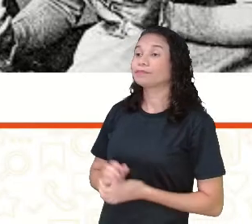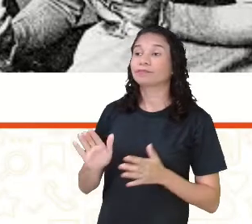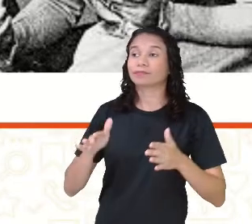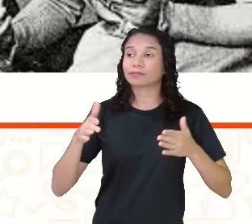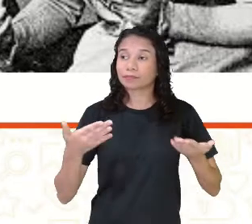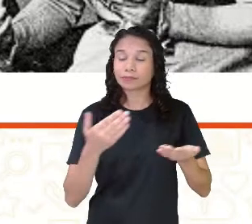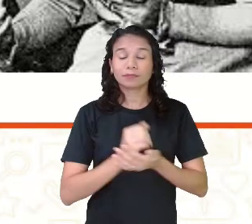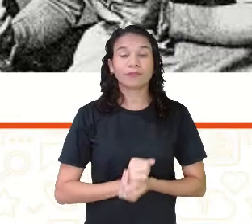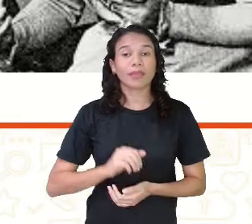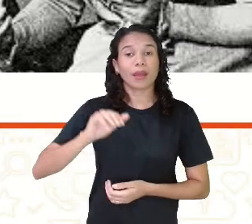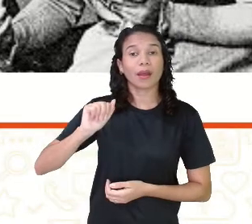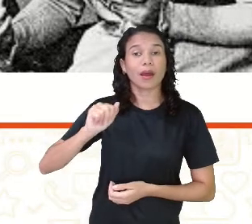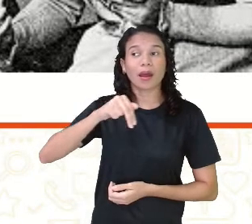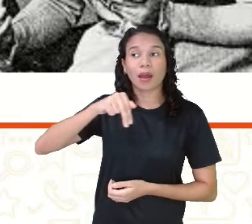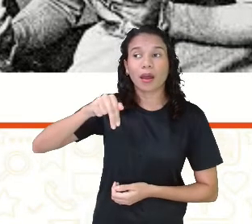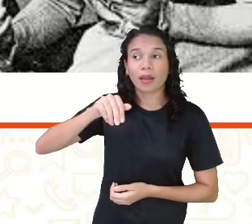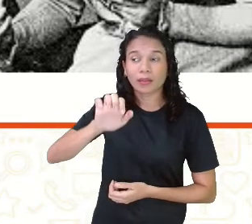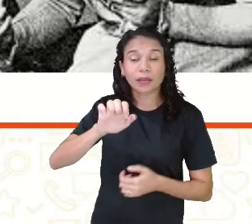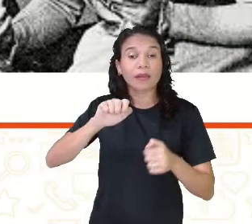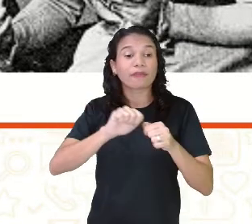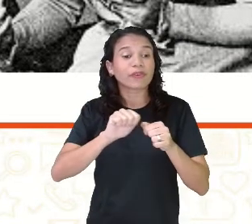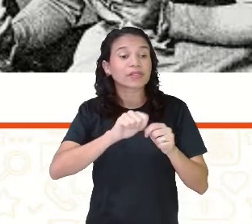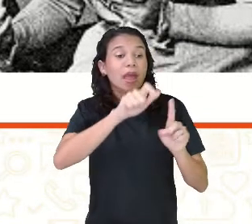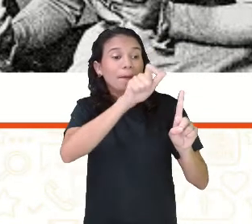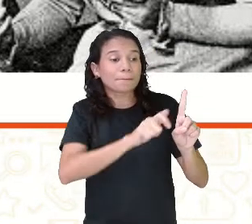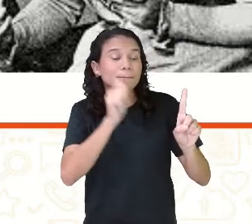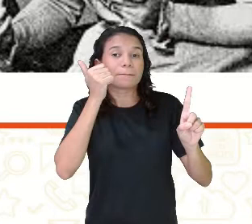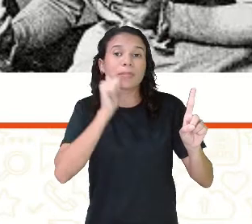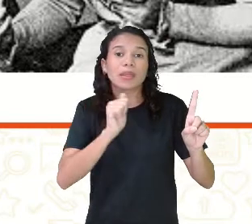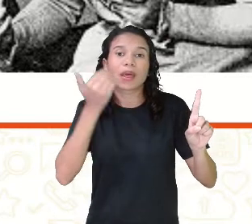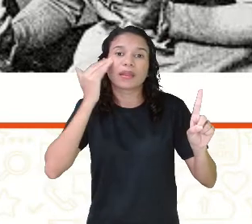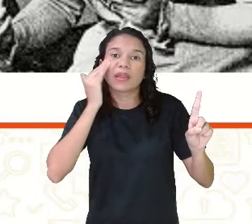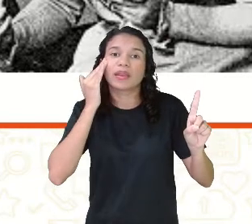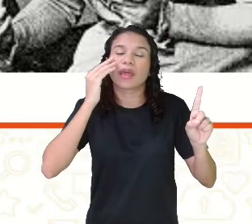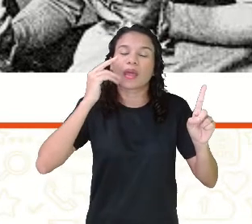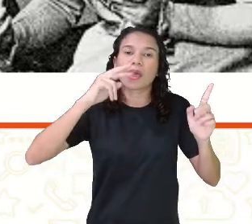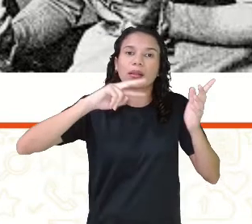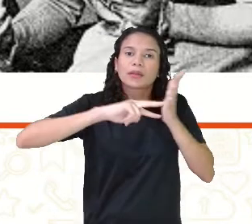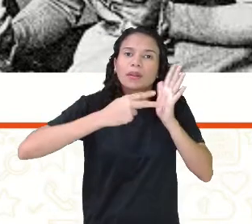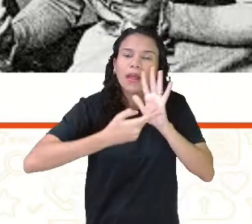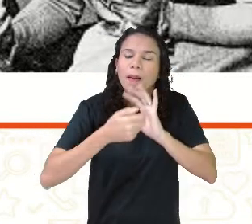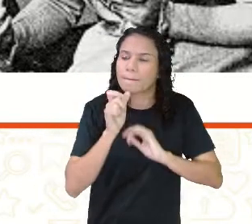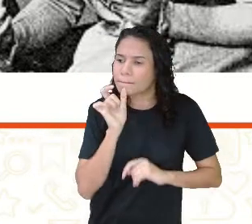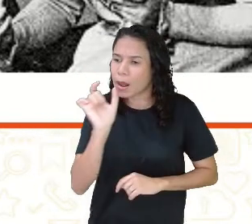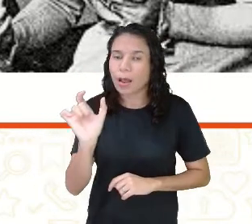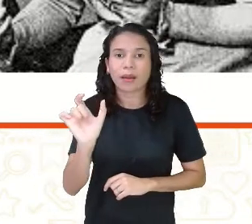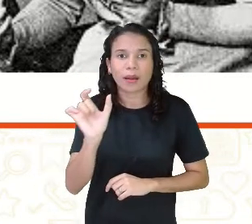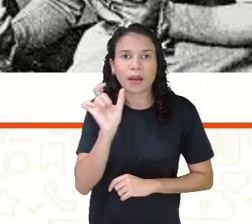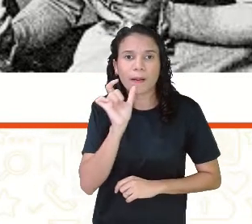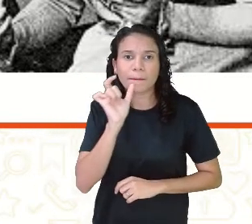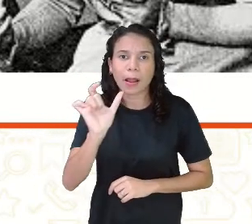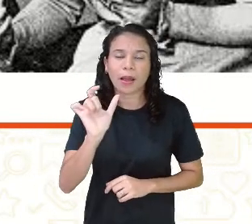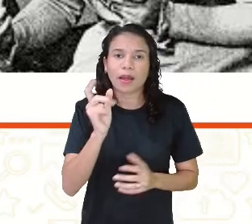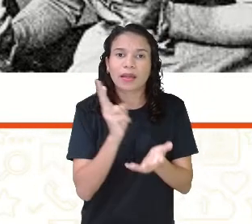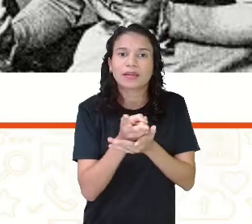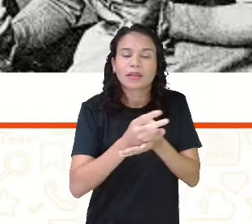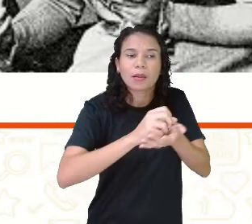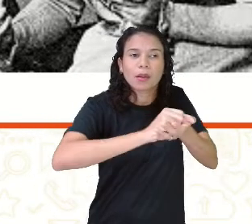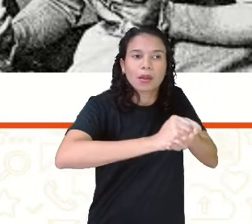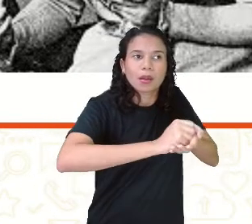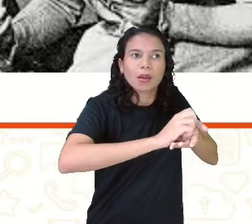Então, Anne consegue fazer Helen Keller entender o significado das palavras que eram soletradas em sua mão